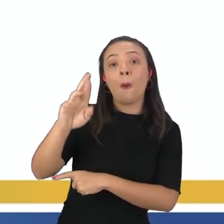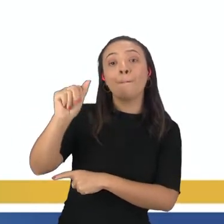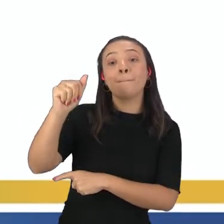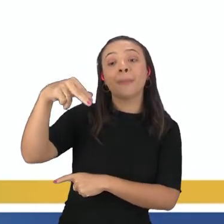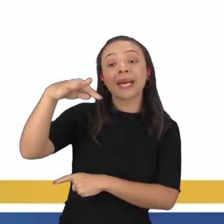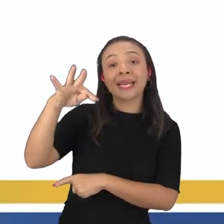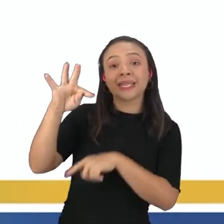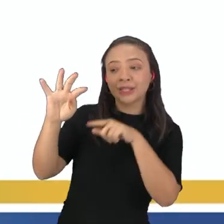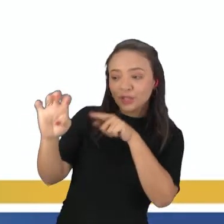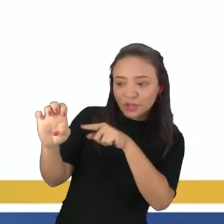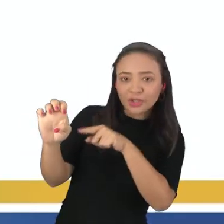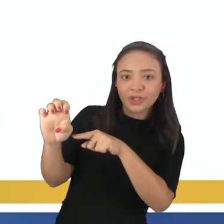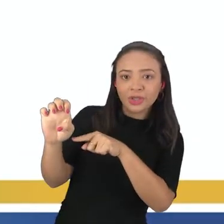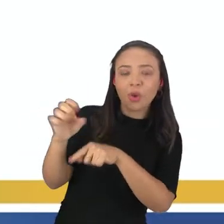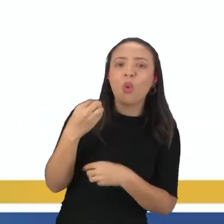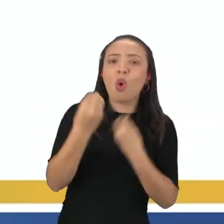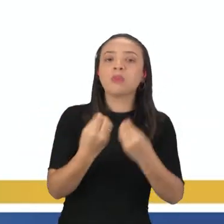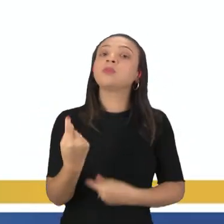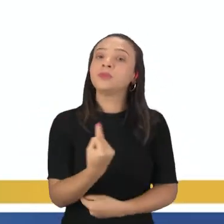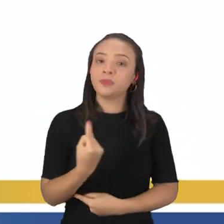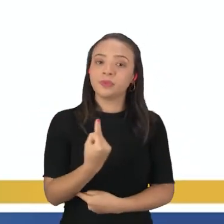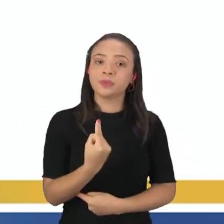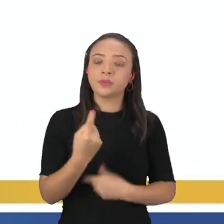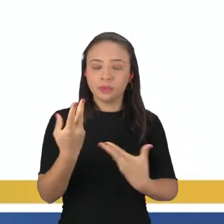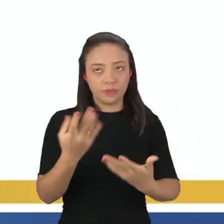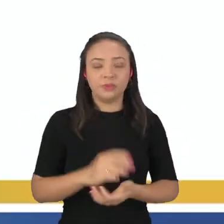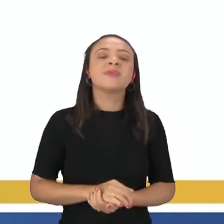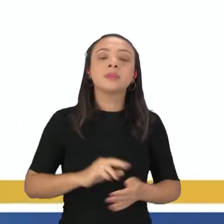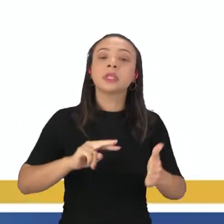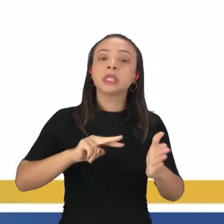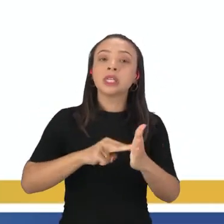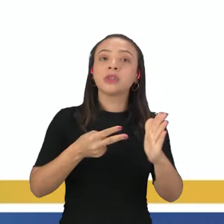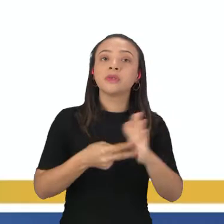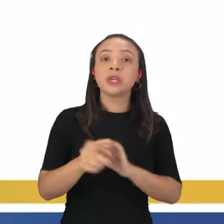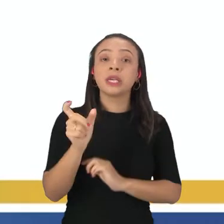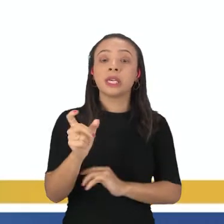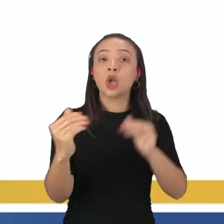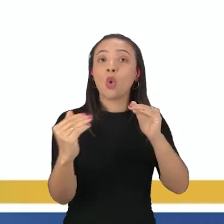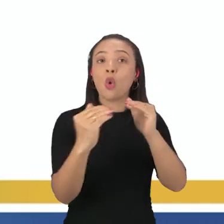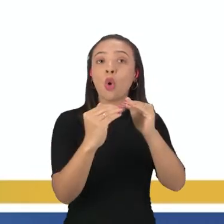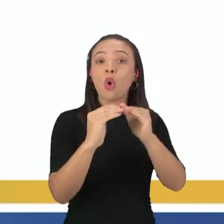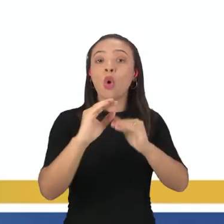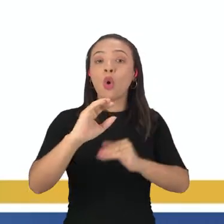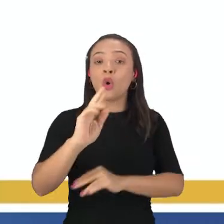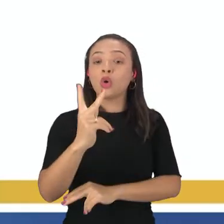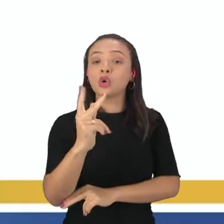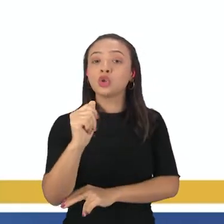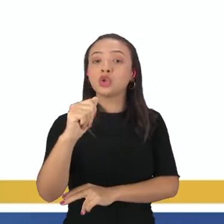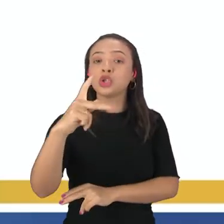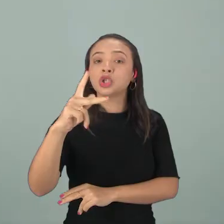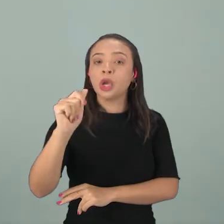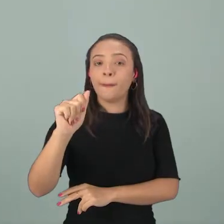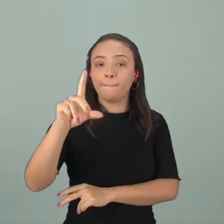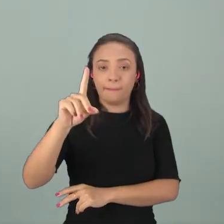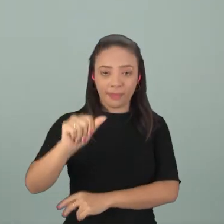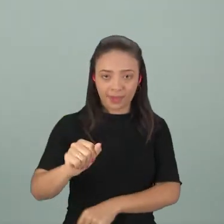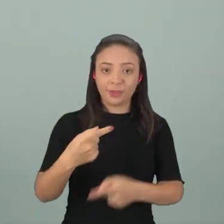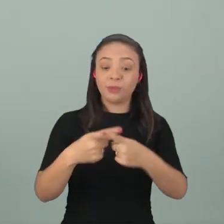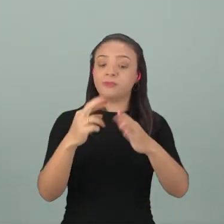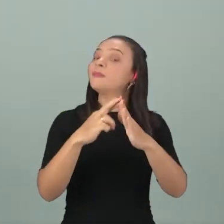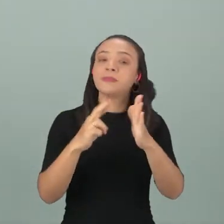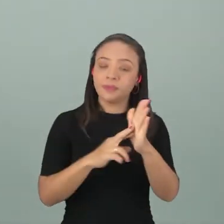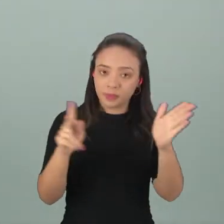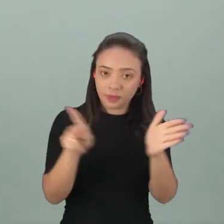coloco deslumbrante no singular, o deslumbrante está concordando com chapada, porque nessa regra específica ele